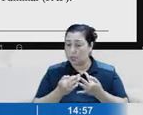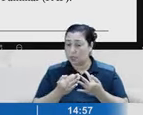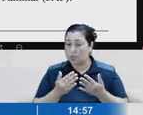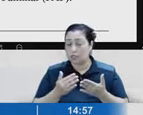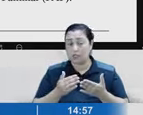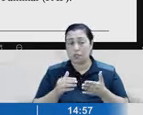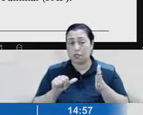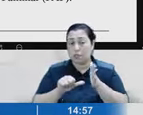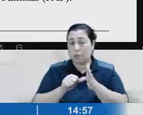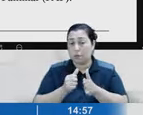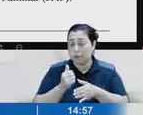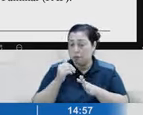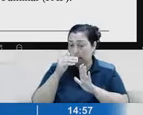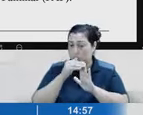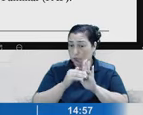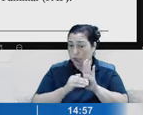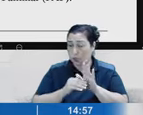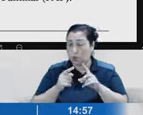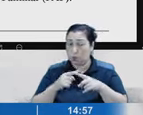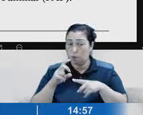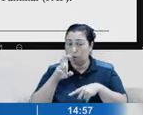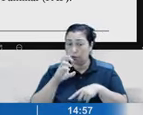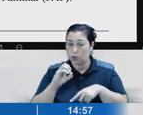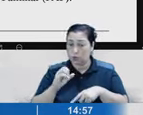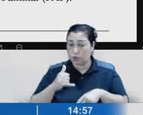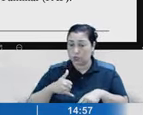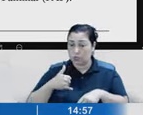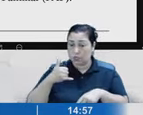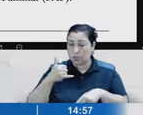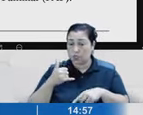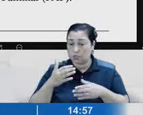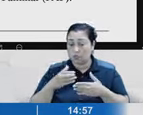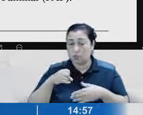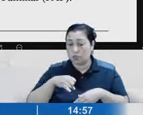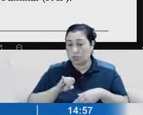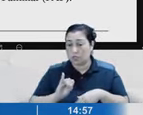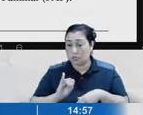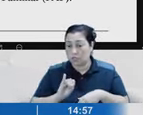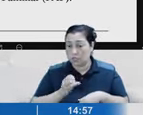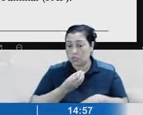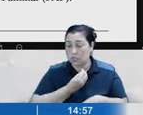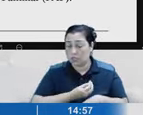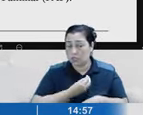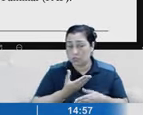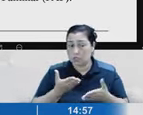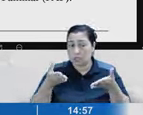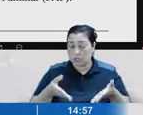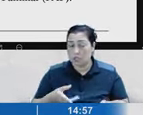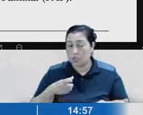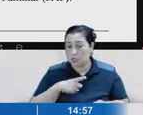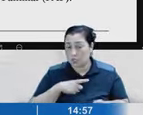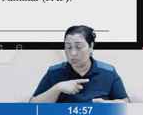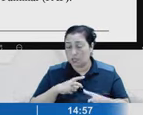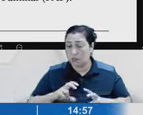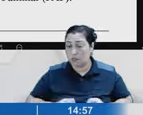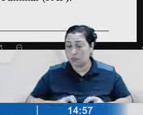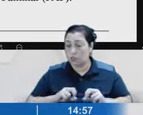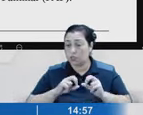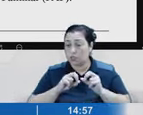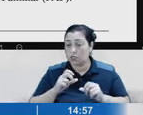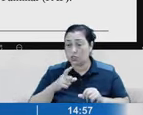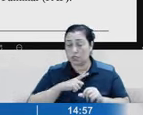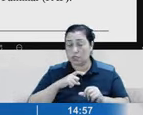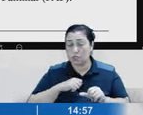de primeiro grau com mais de 50 anos, né? Se existe, né, se ele já teve o câncer e ele tem